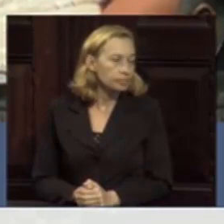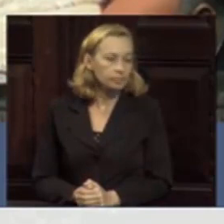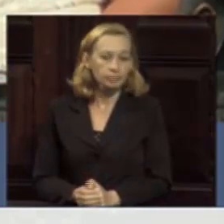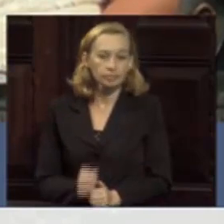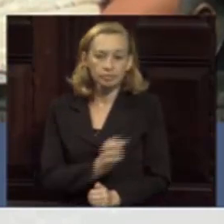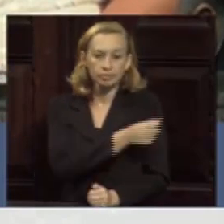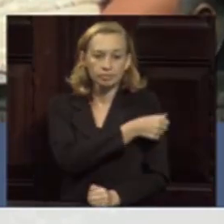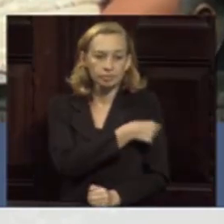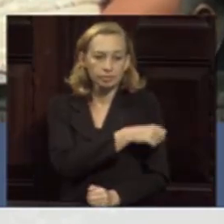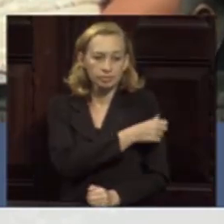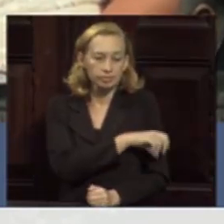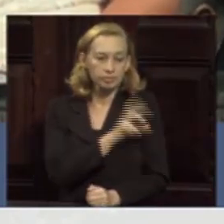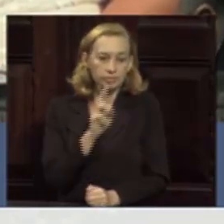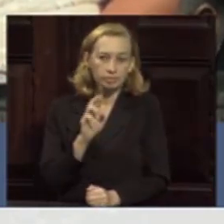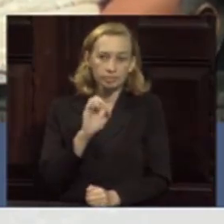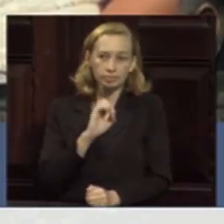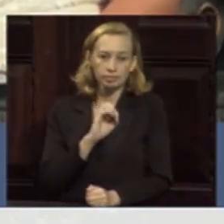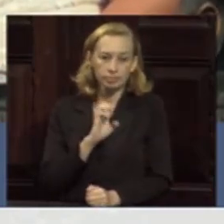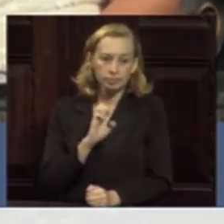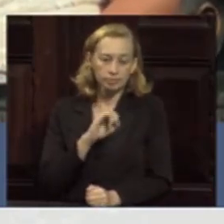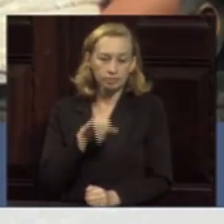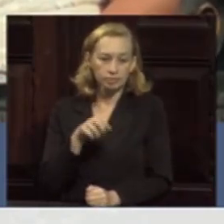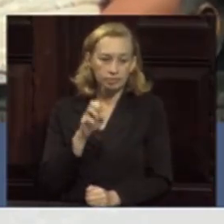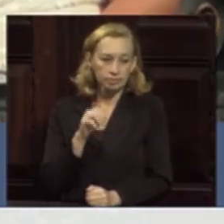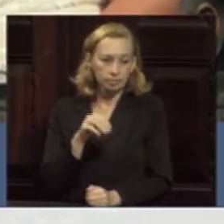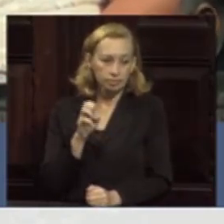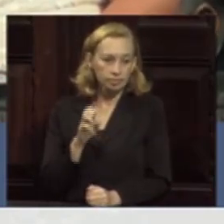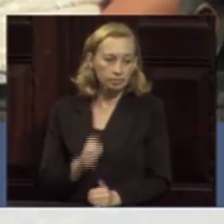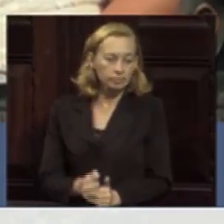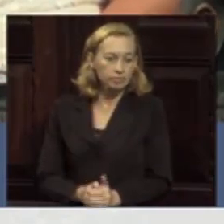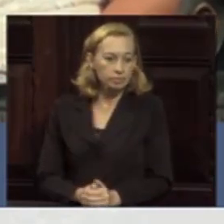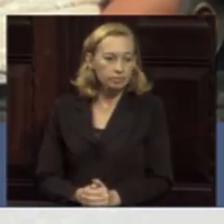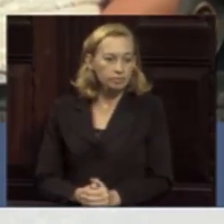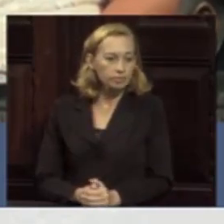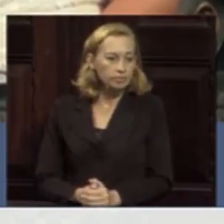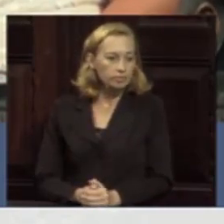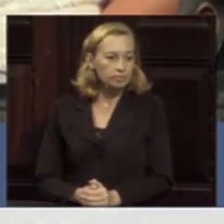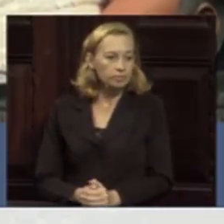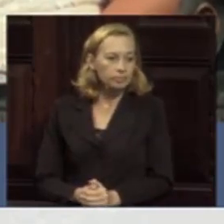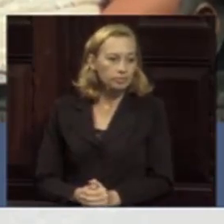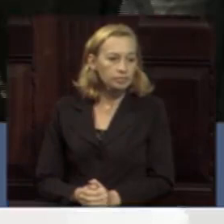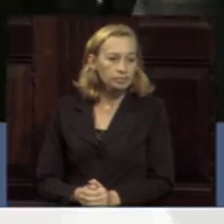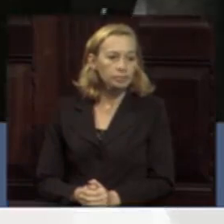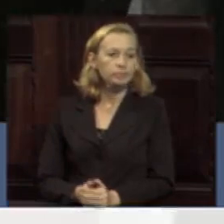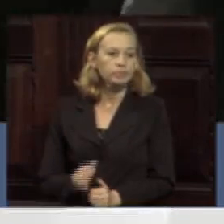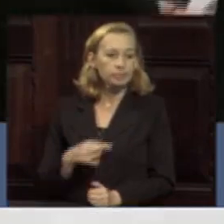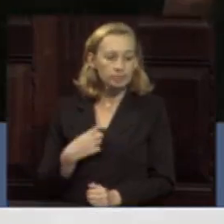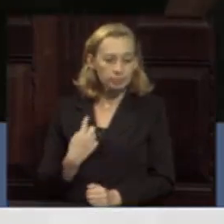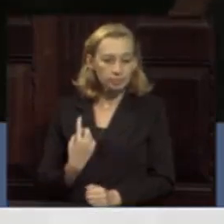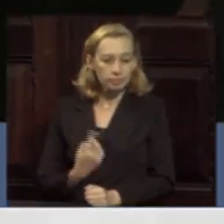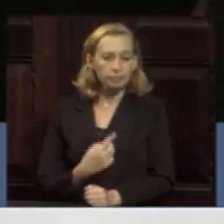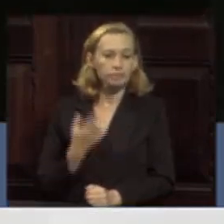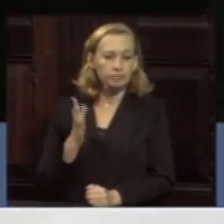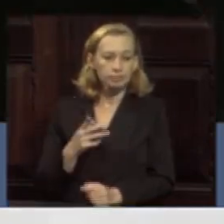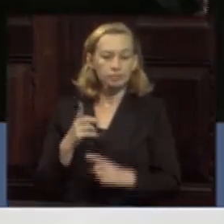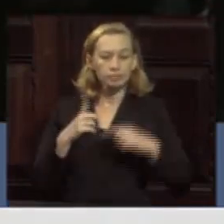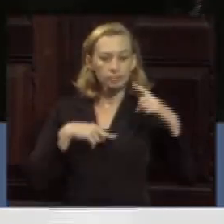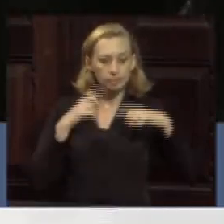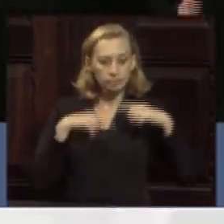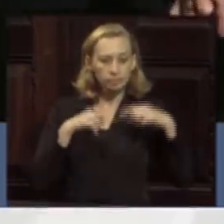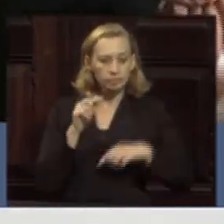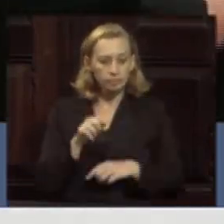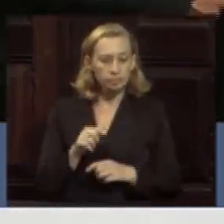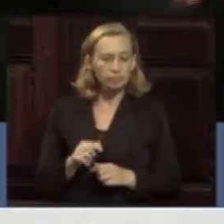Rejane, deputada enfermeira Rejane, parecer pela Comissão de Saúde. Então, senhor presidente, nós até discutimos aqui porque a emenda do